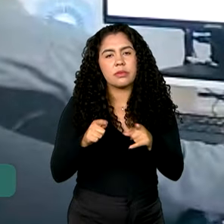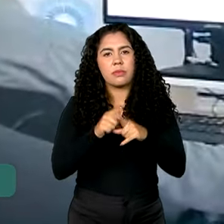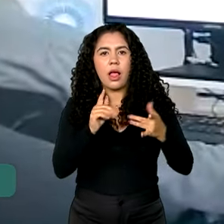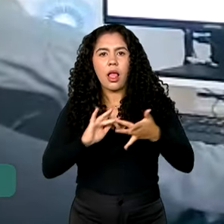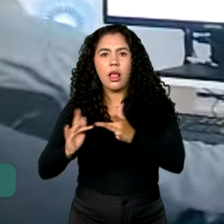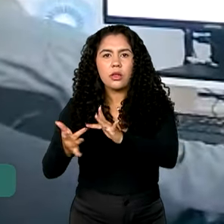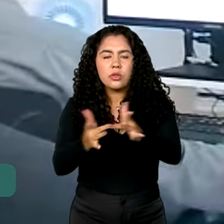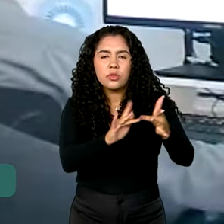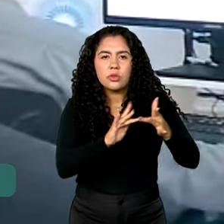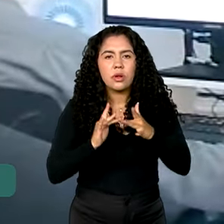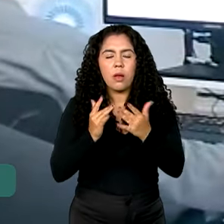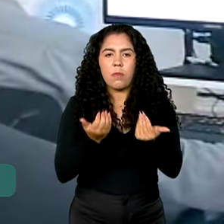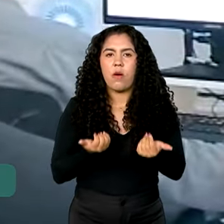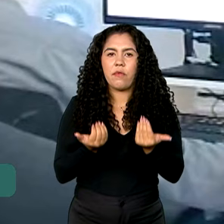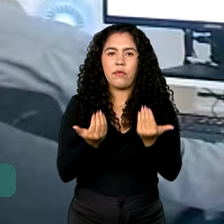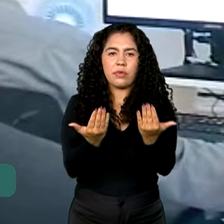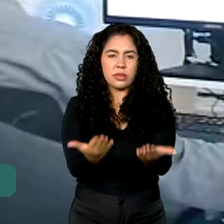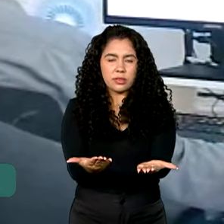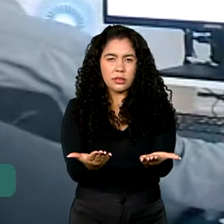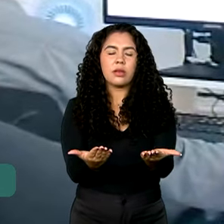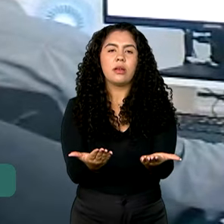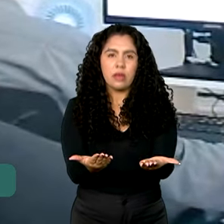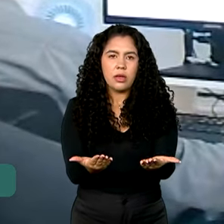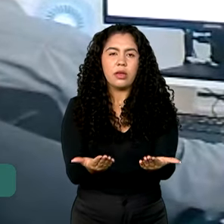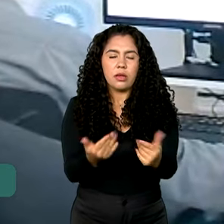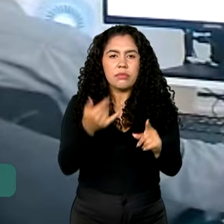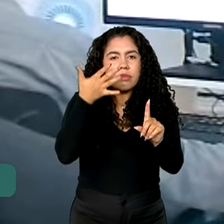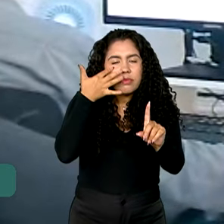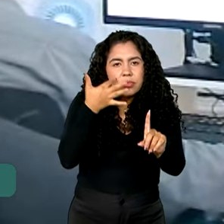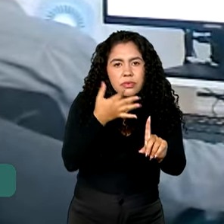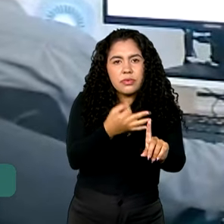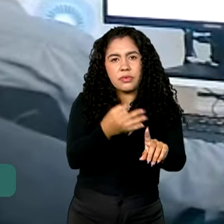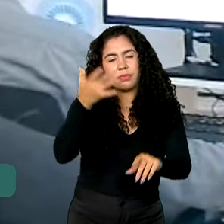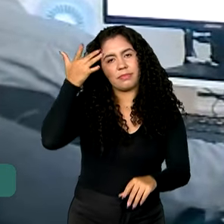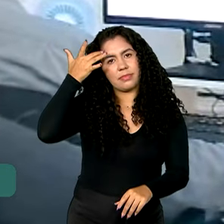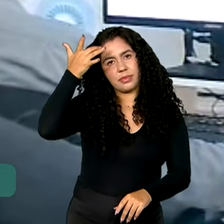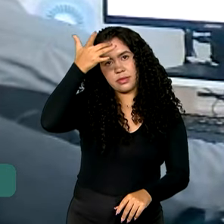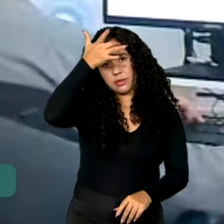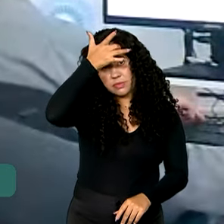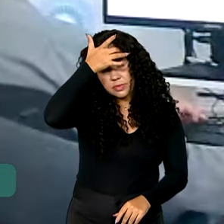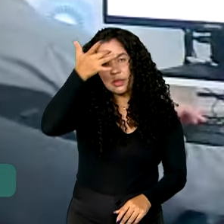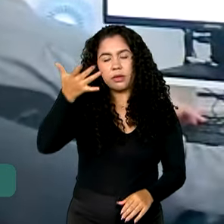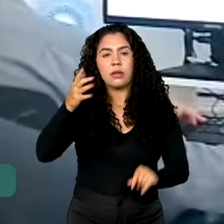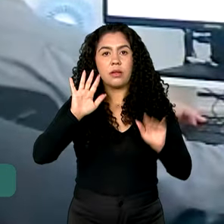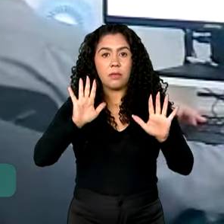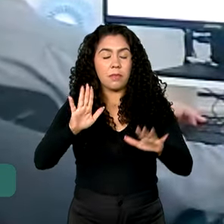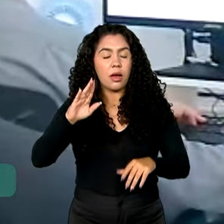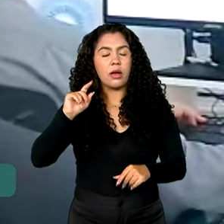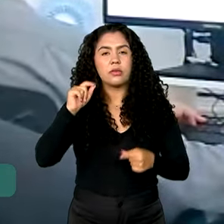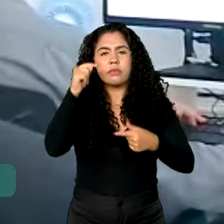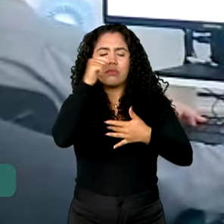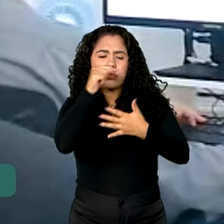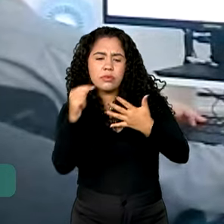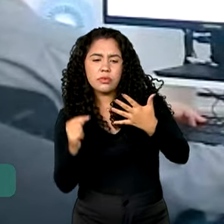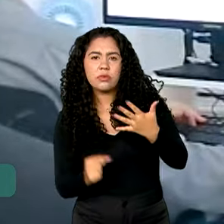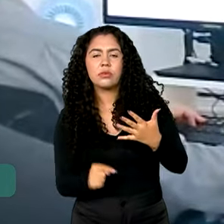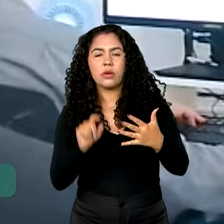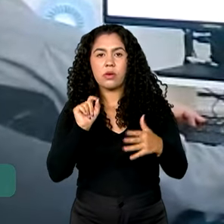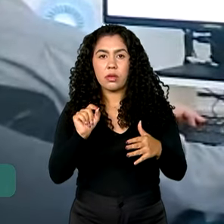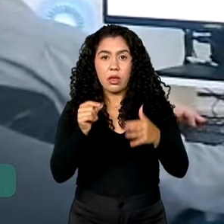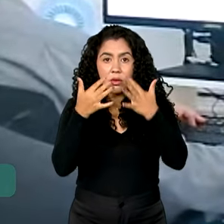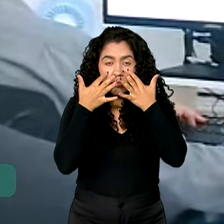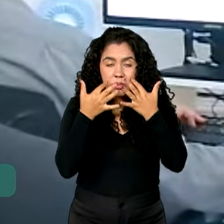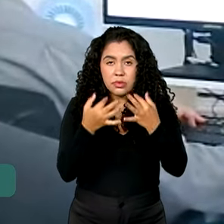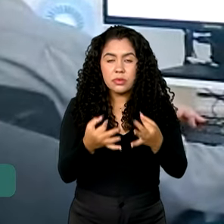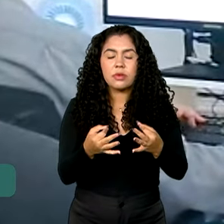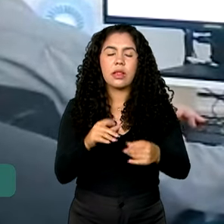atenção que de alguma forma oferecem cuidados em saúde mental. Entre os pontos de atenção da rede de atenção